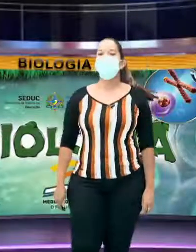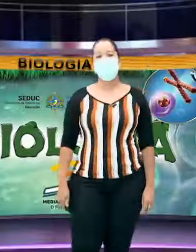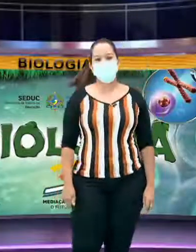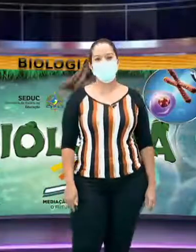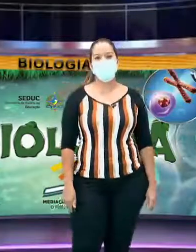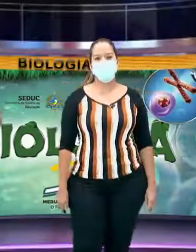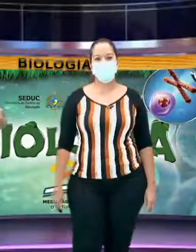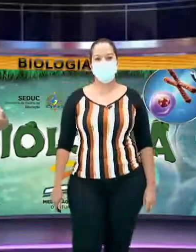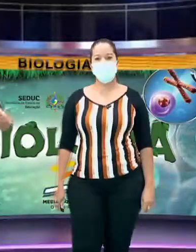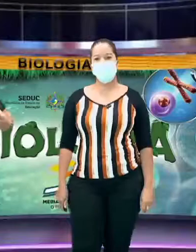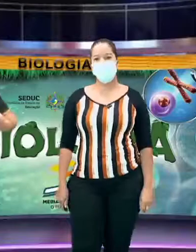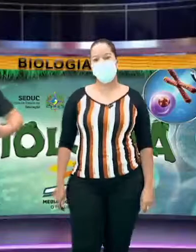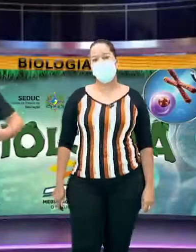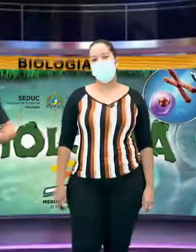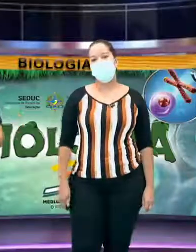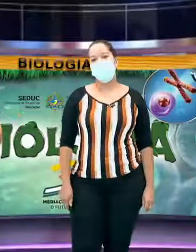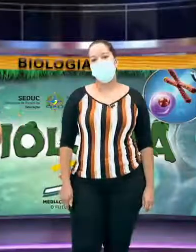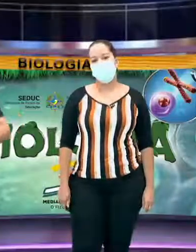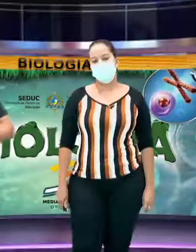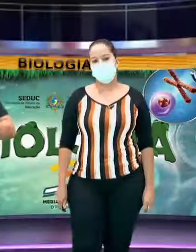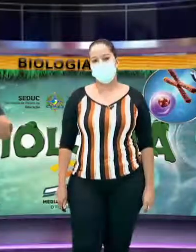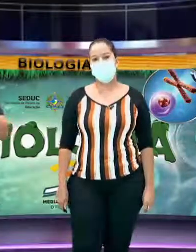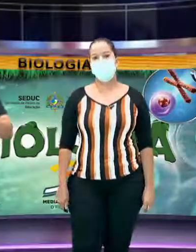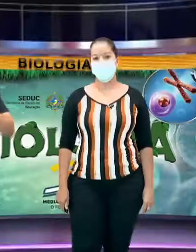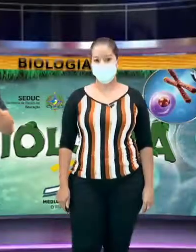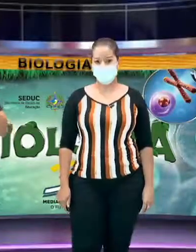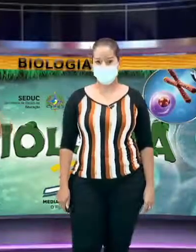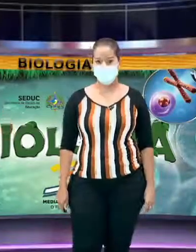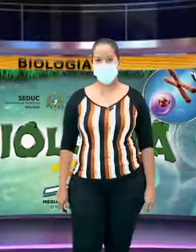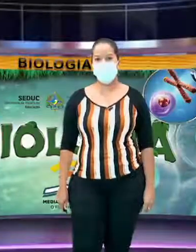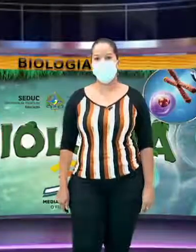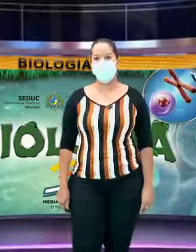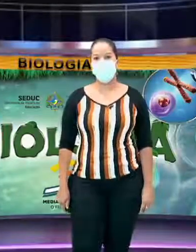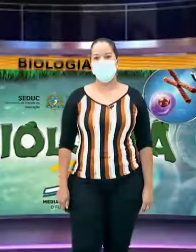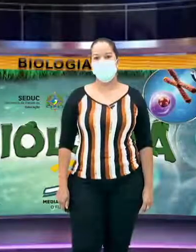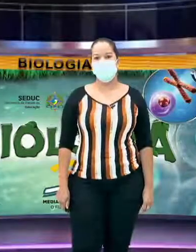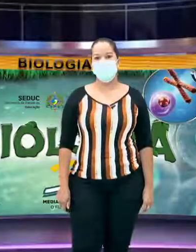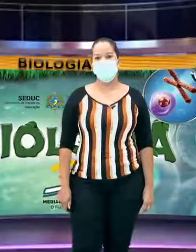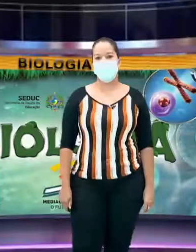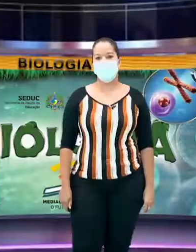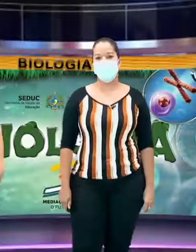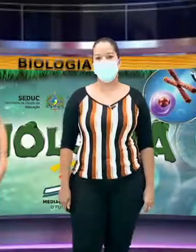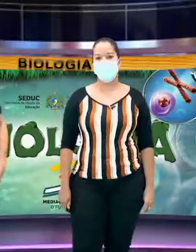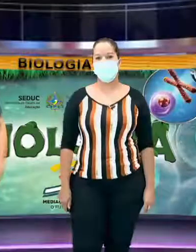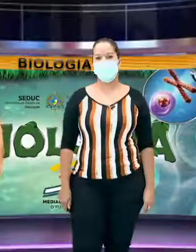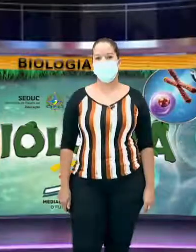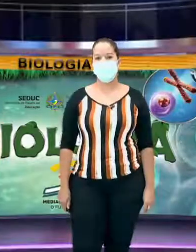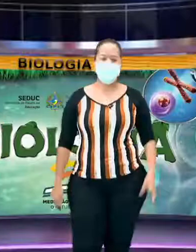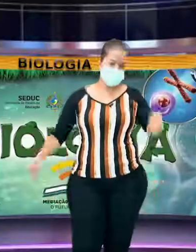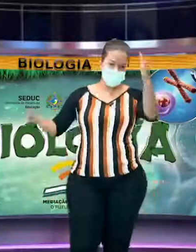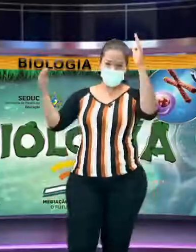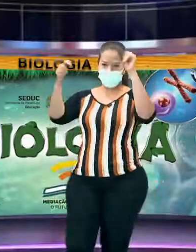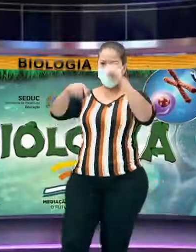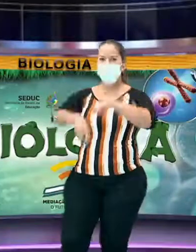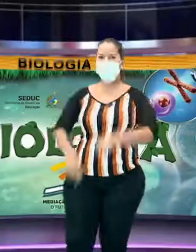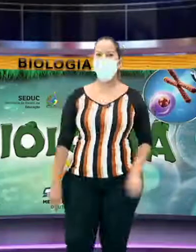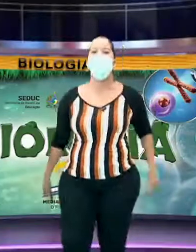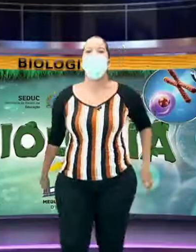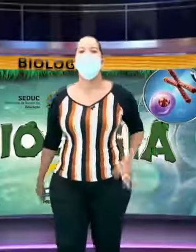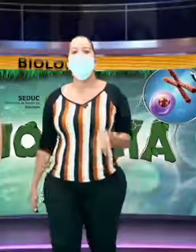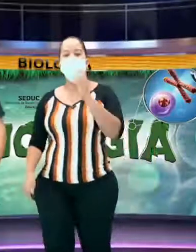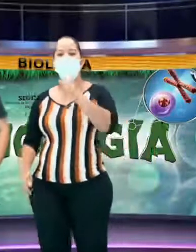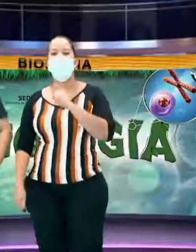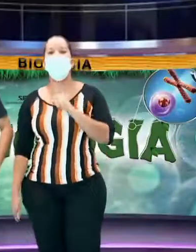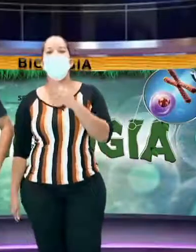né? Com a nossa vontade. Eu espero que vocês entendam a nossa vontade de contribuir com o futuro de vocês. Então vamos lá, né, gente?